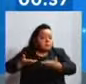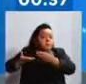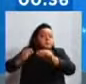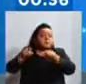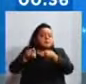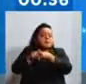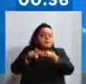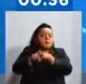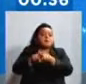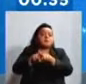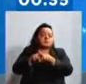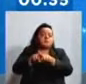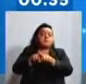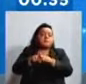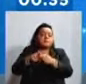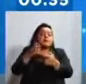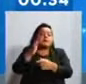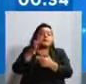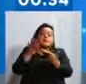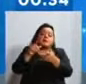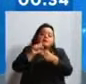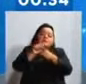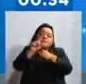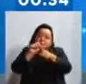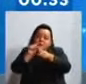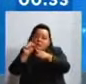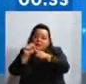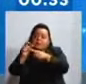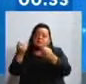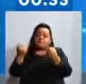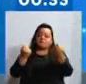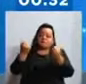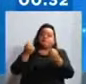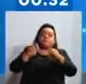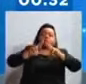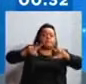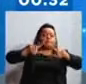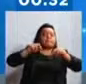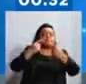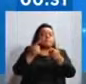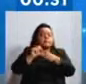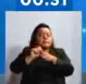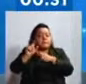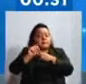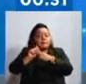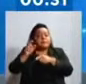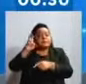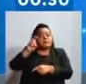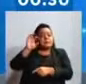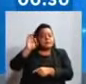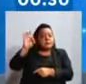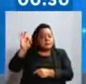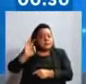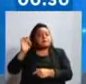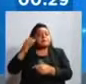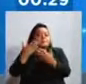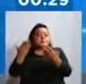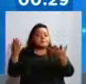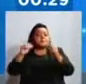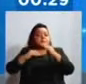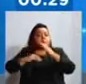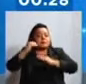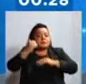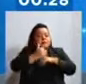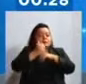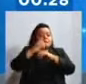nossos pretistas da nossa cidade. Vamos dar um incentivo de 50% a esses profissionais nos